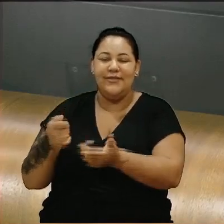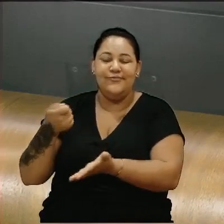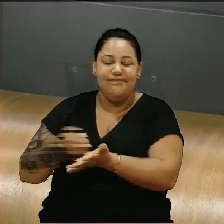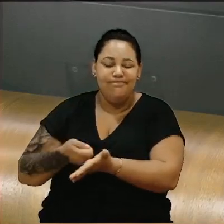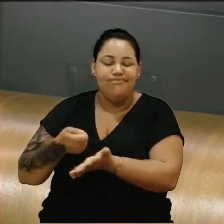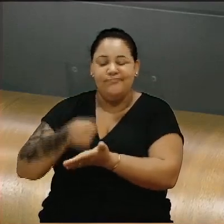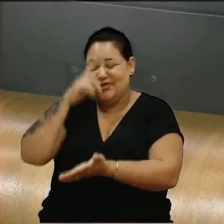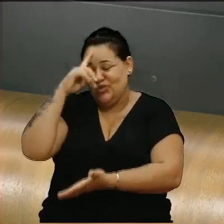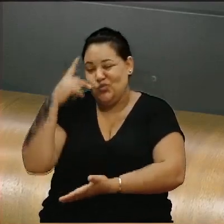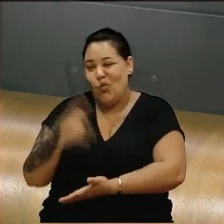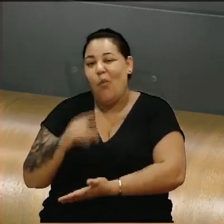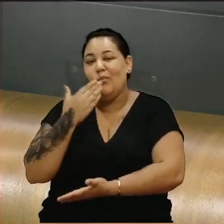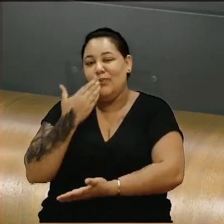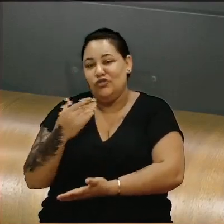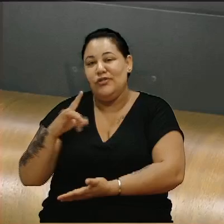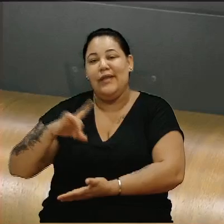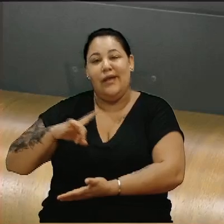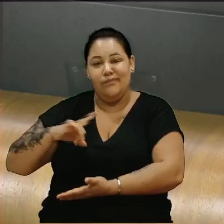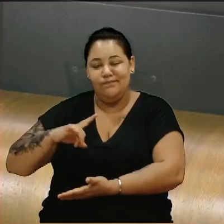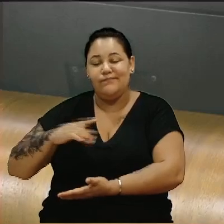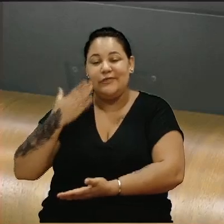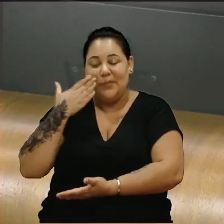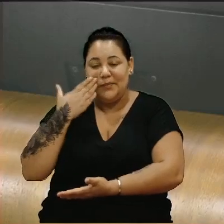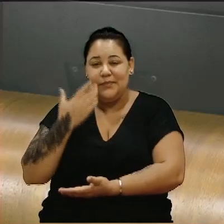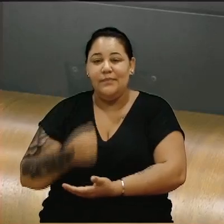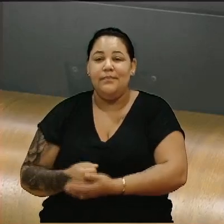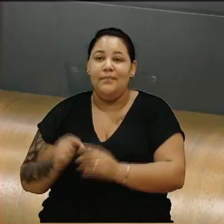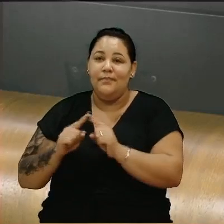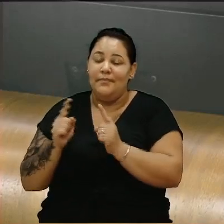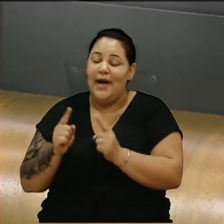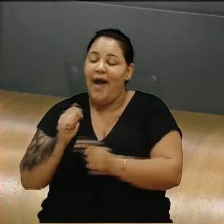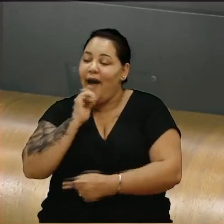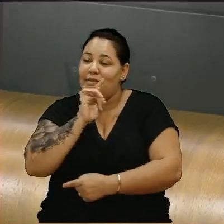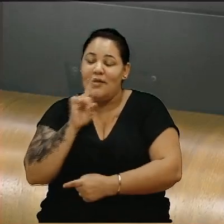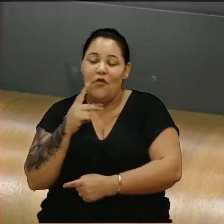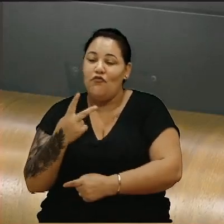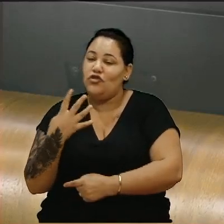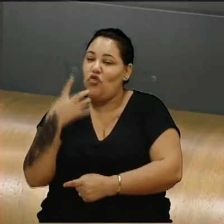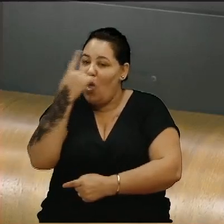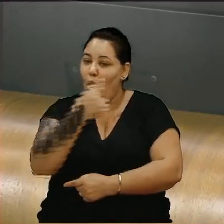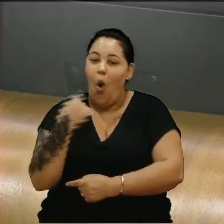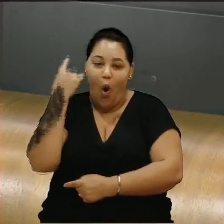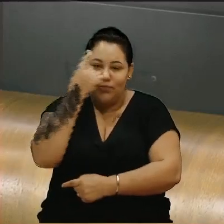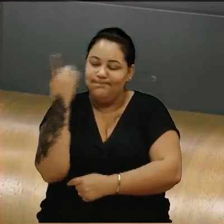tanto através, e que quem capitaneou foi o vereador D'Ambros, mas que batalhou tanto para a